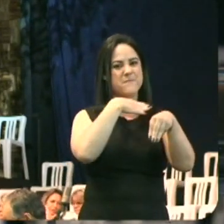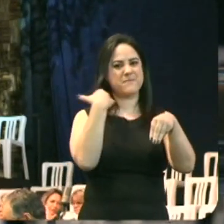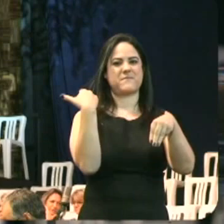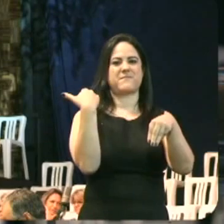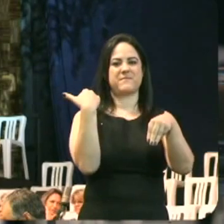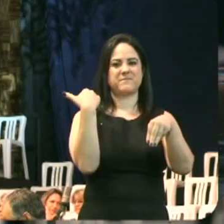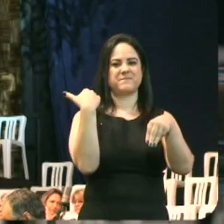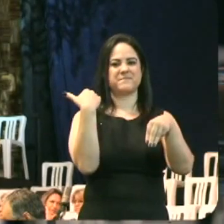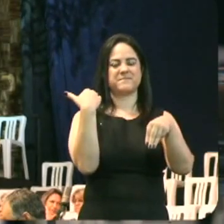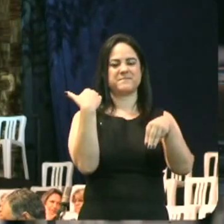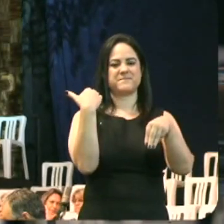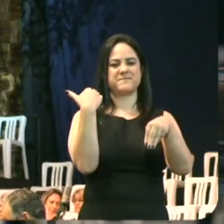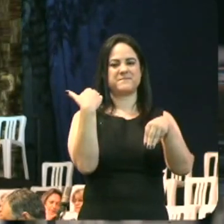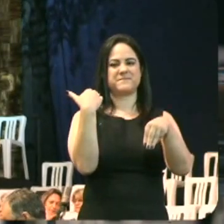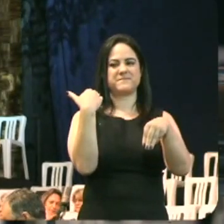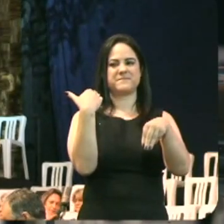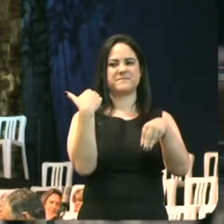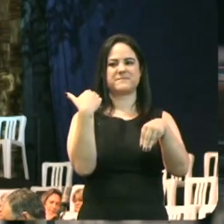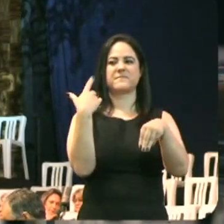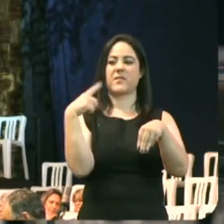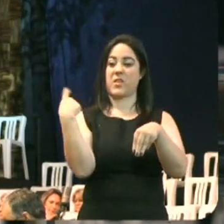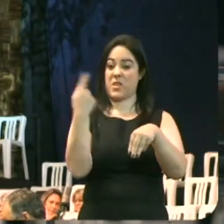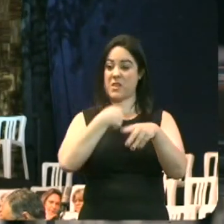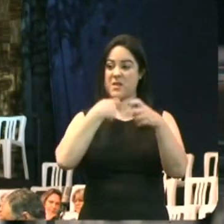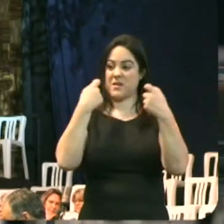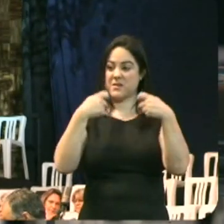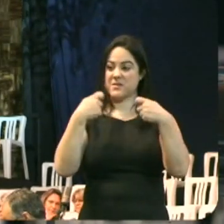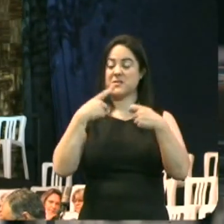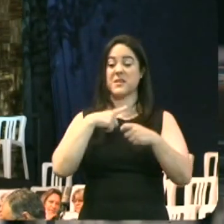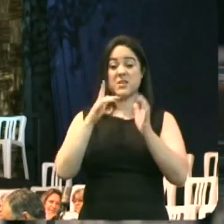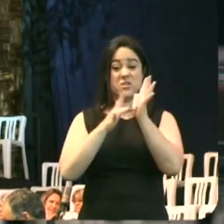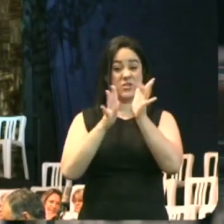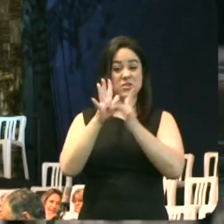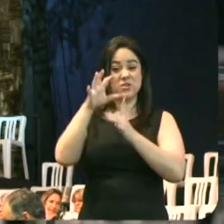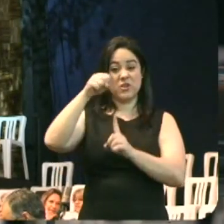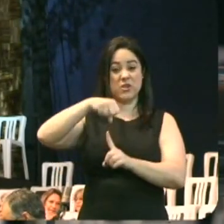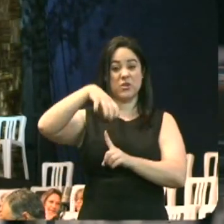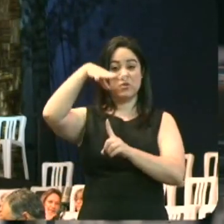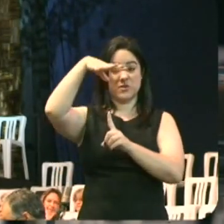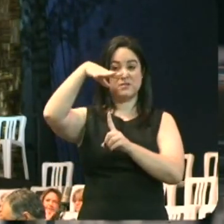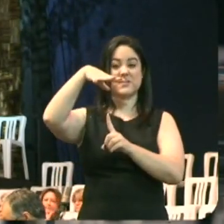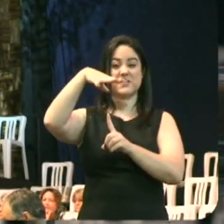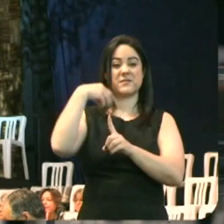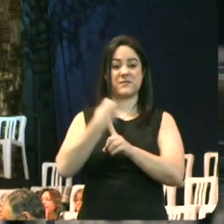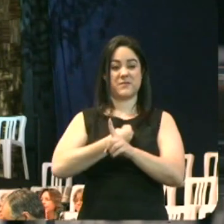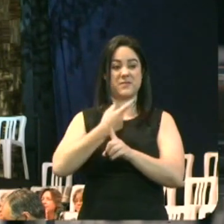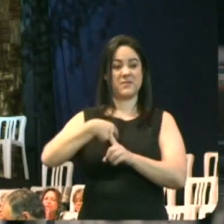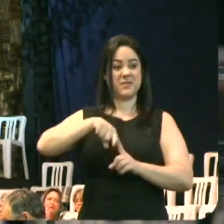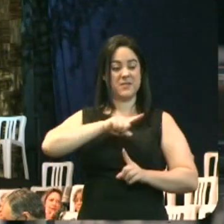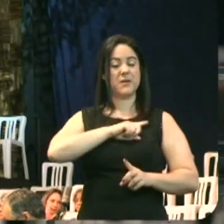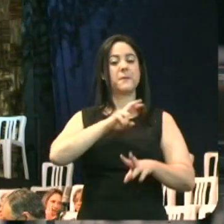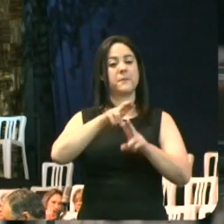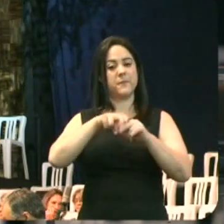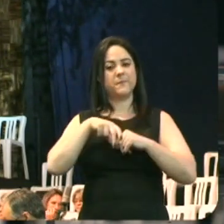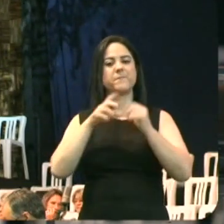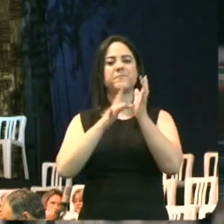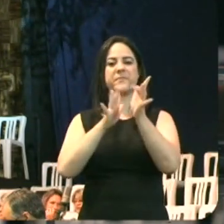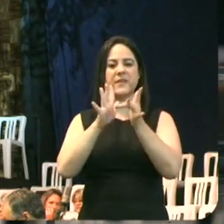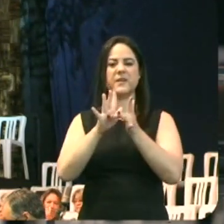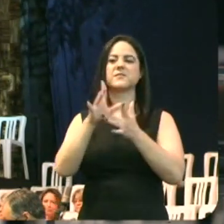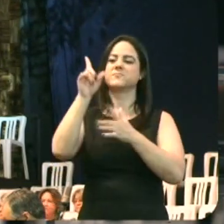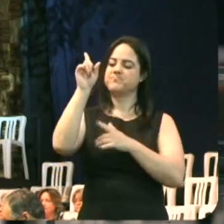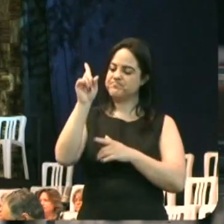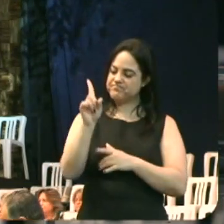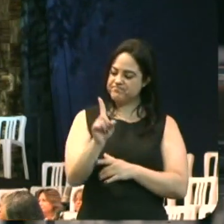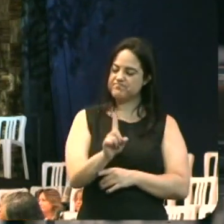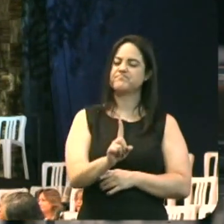morte. E a gente precisa que a luz de Jesus ilumine a nossa mente. Por isso Jesus veio a esse